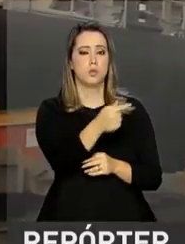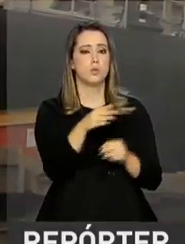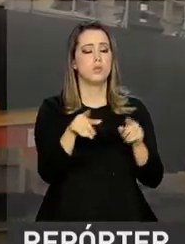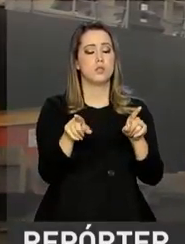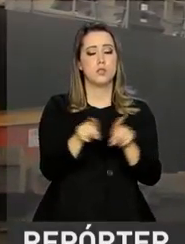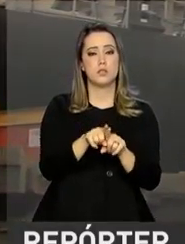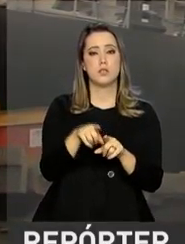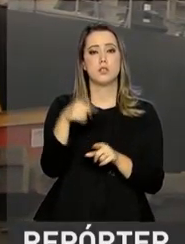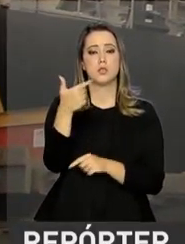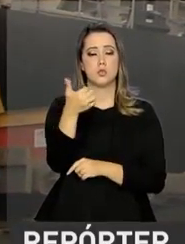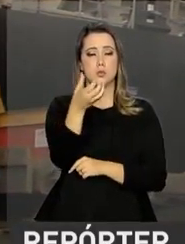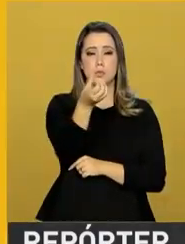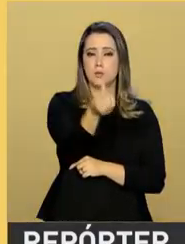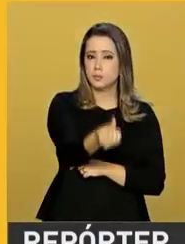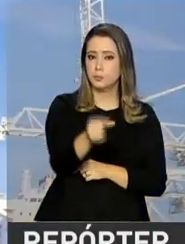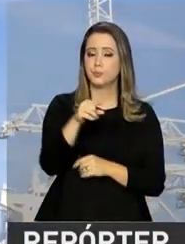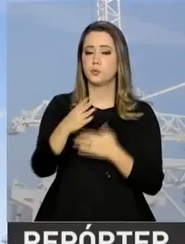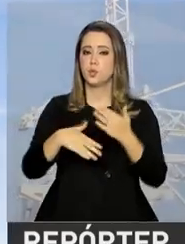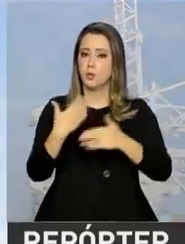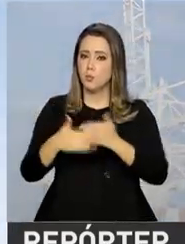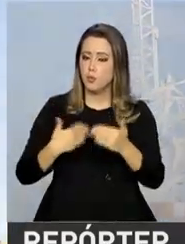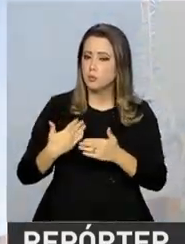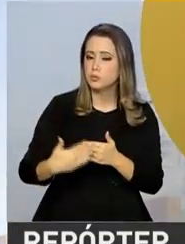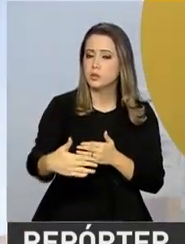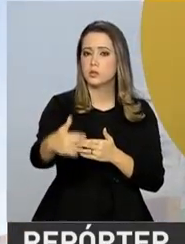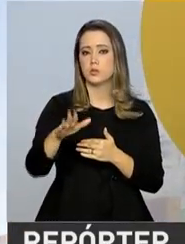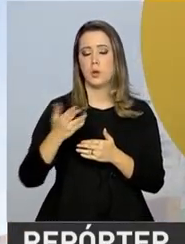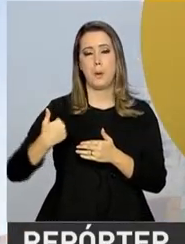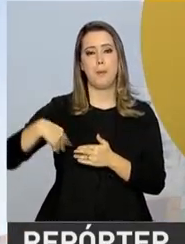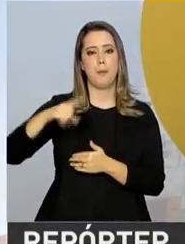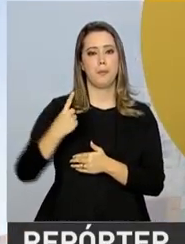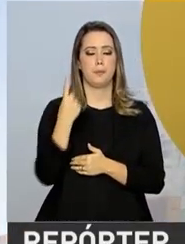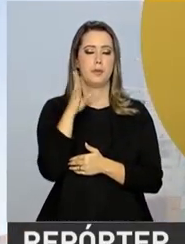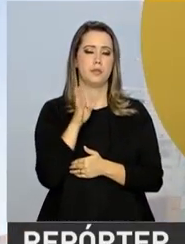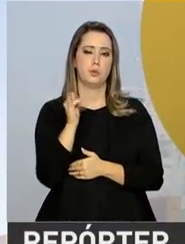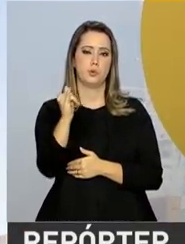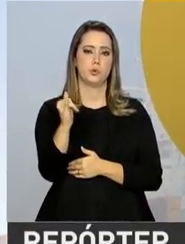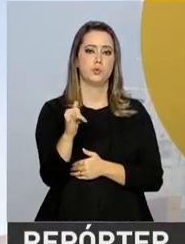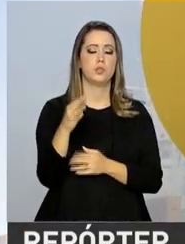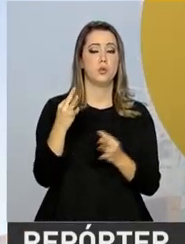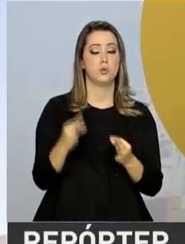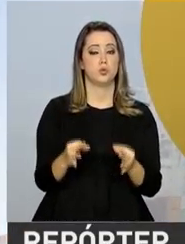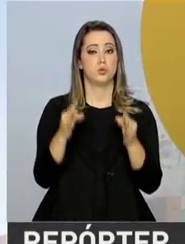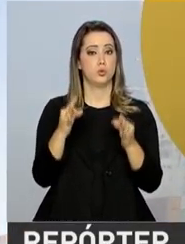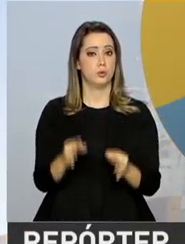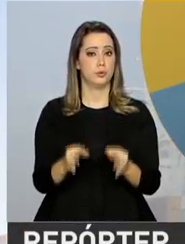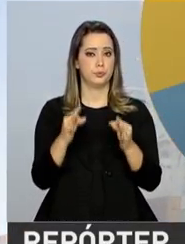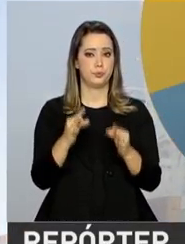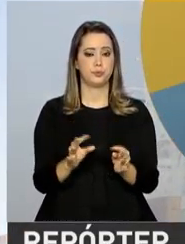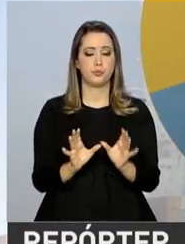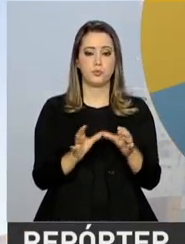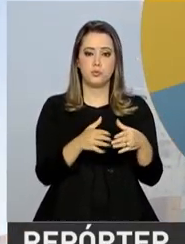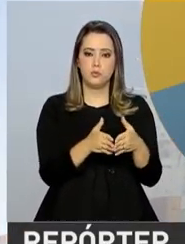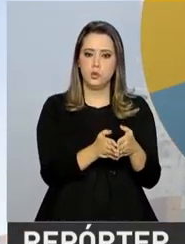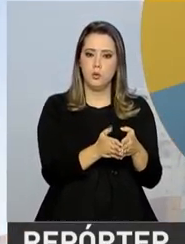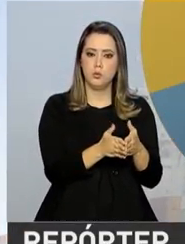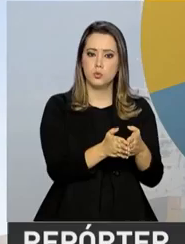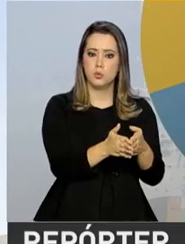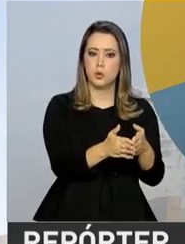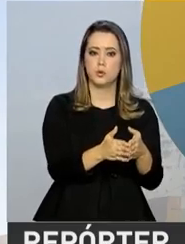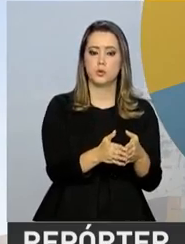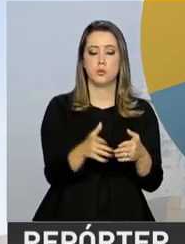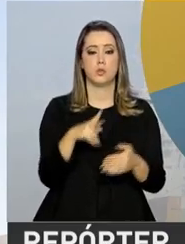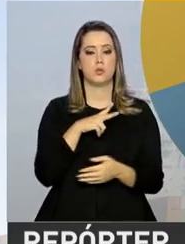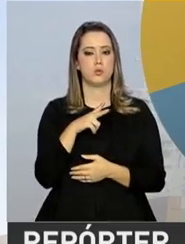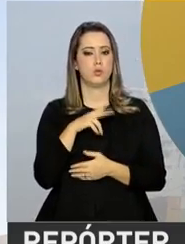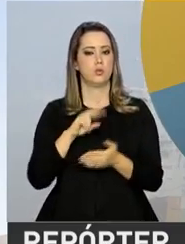com 2016 e movimentou mais de 1 bilhão de toneladas os portos privados foram responsáveis